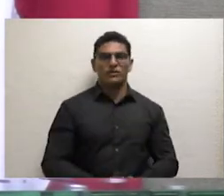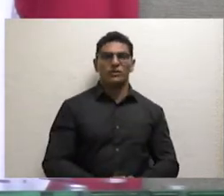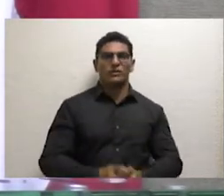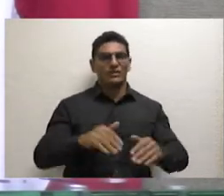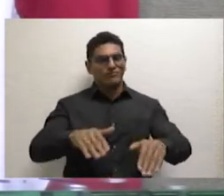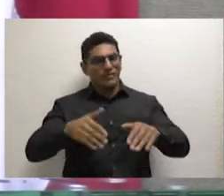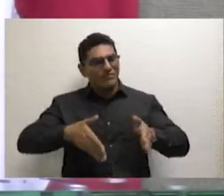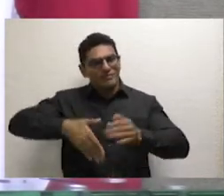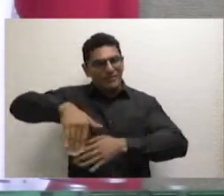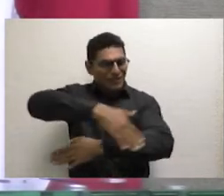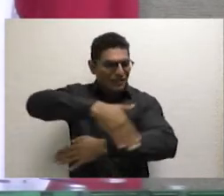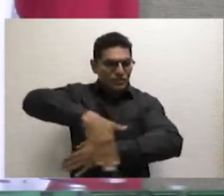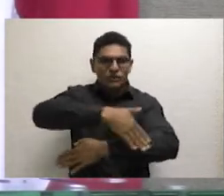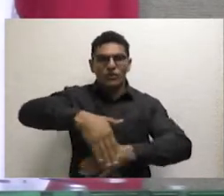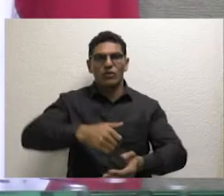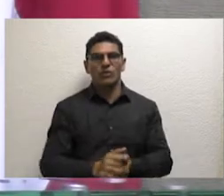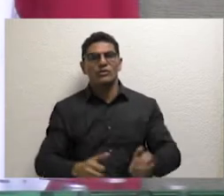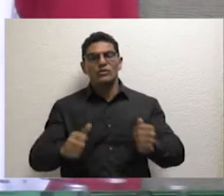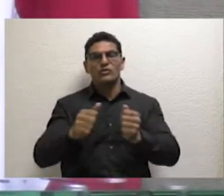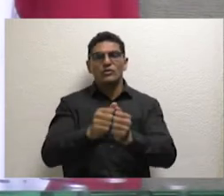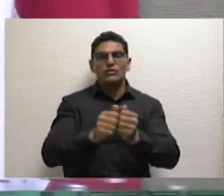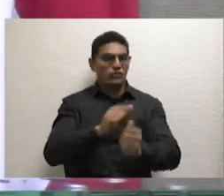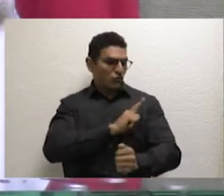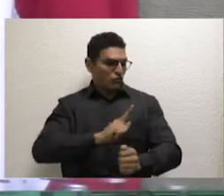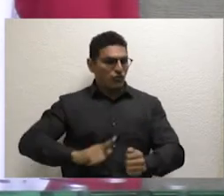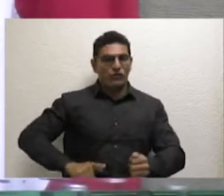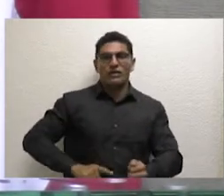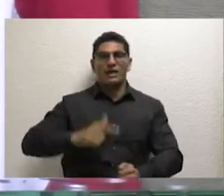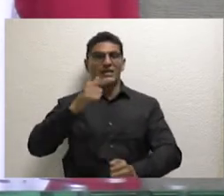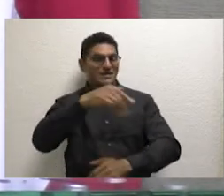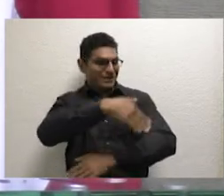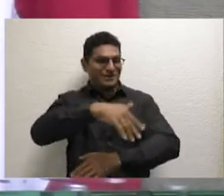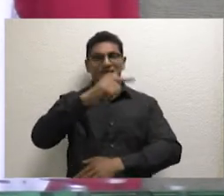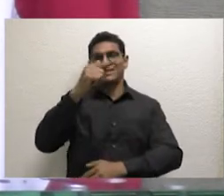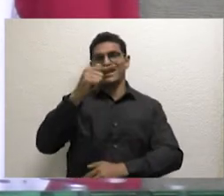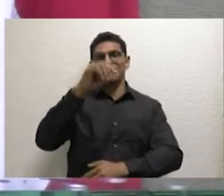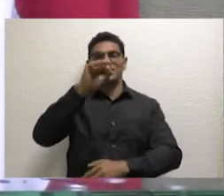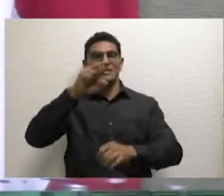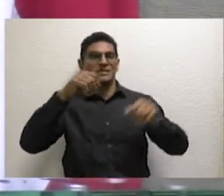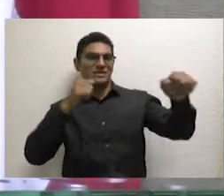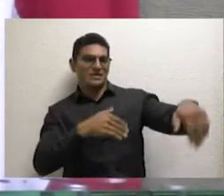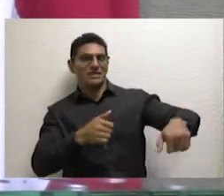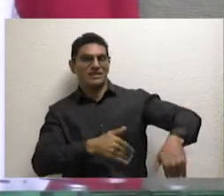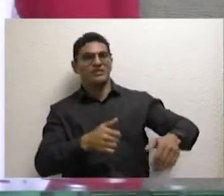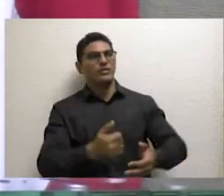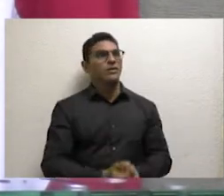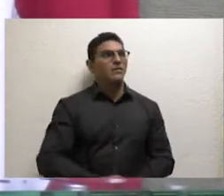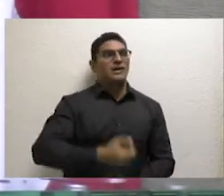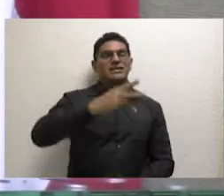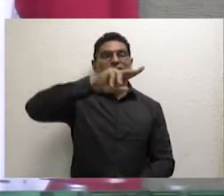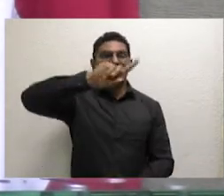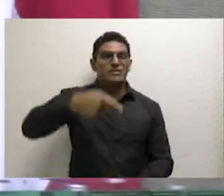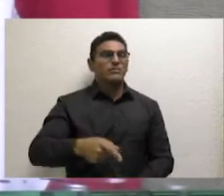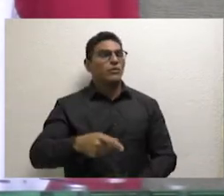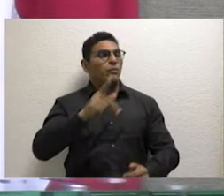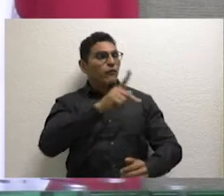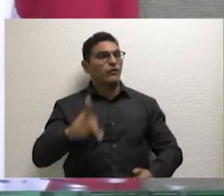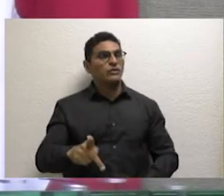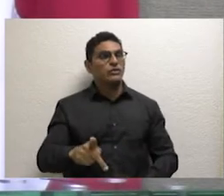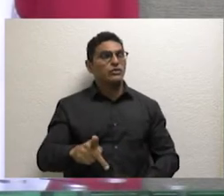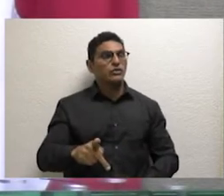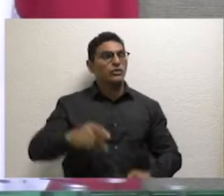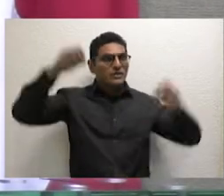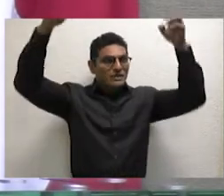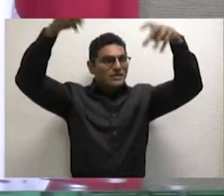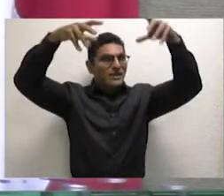ontem por exemplo lá na 7 de setembro nós colocamos mais de 3 mil professores na chuva na